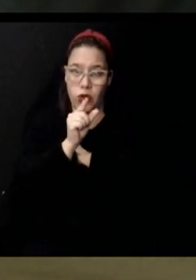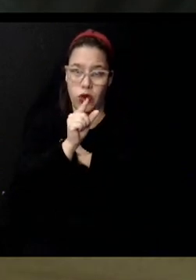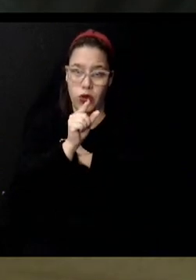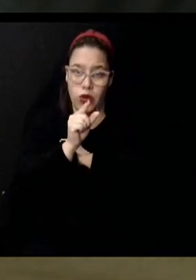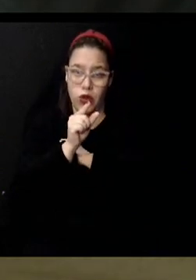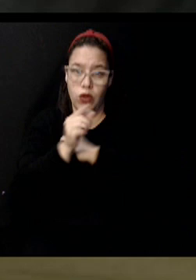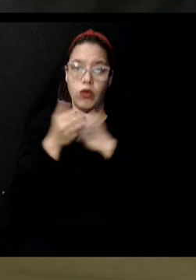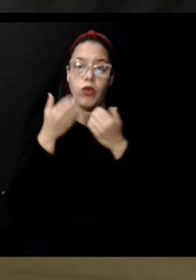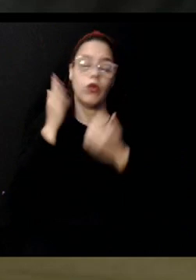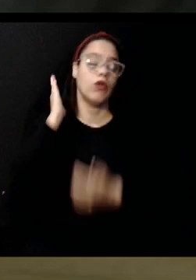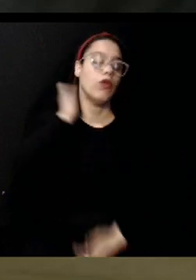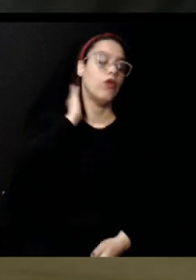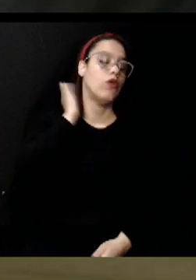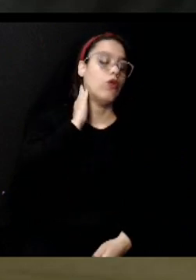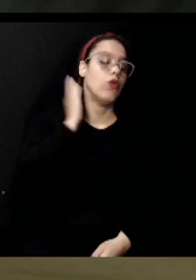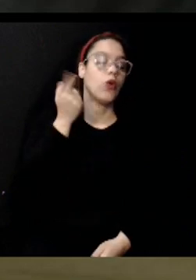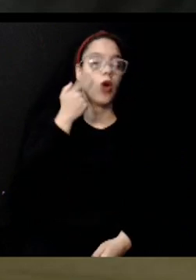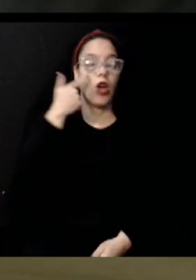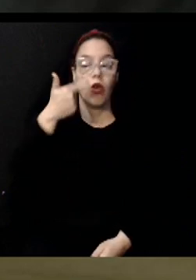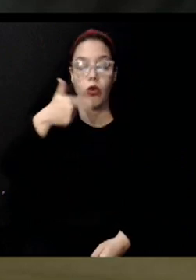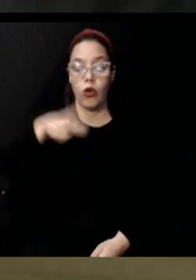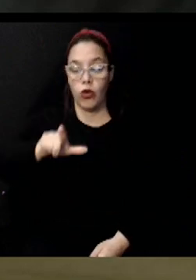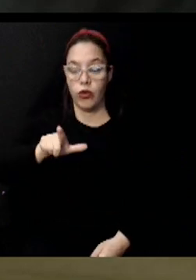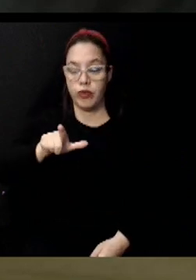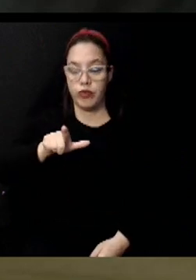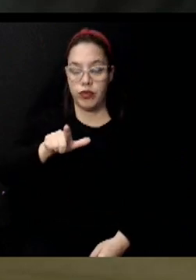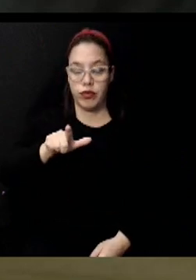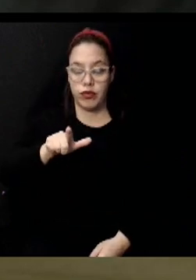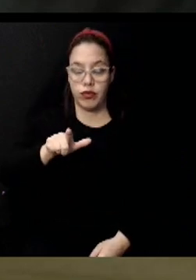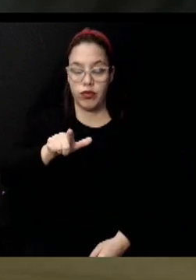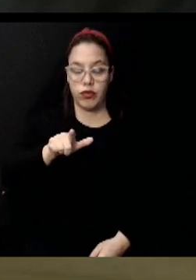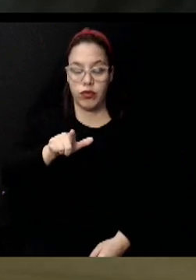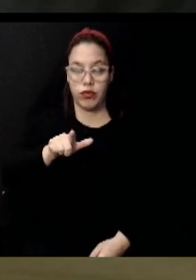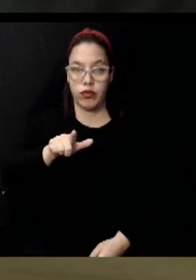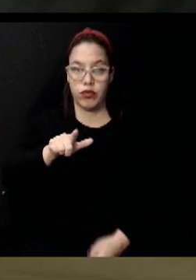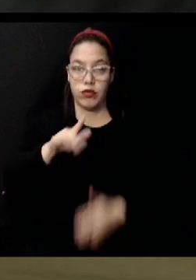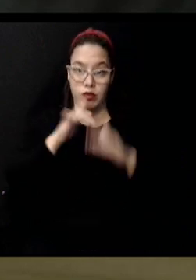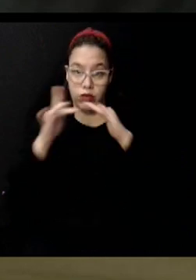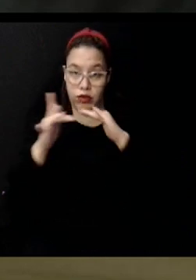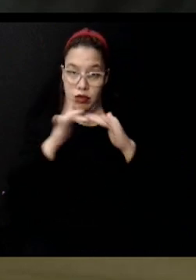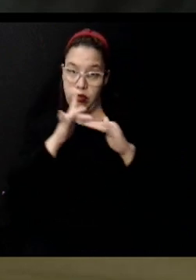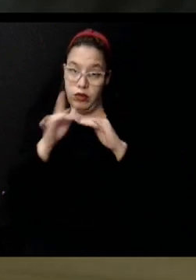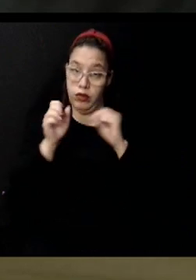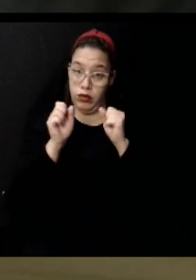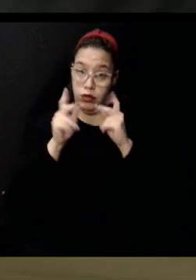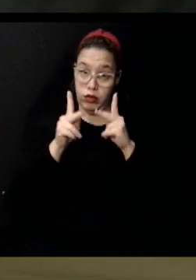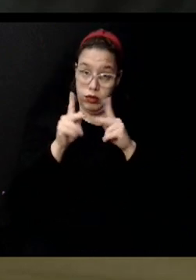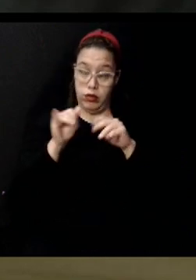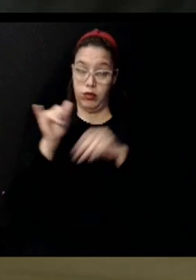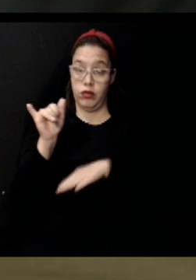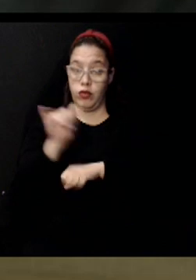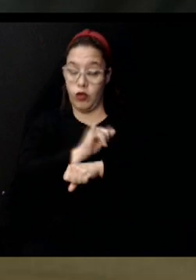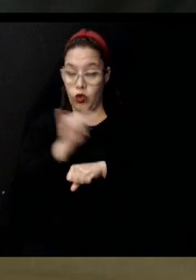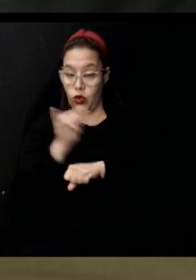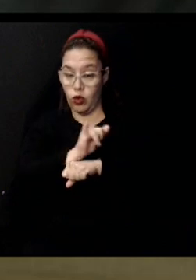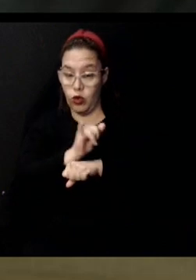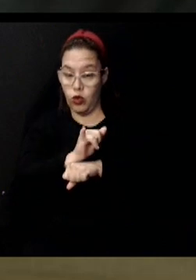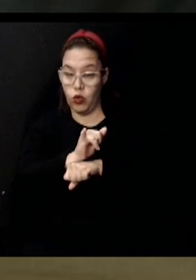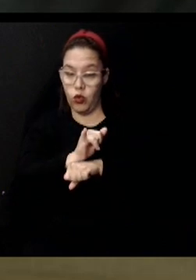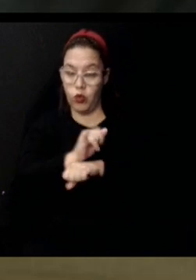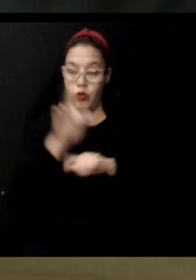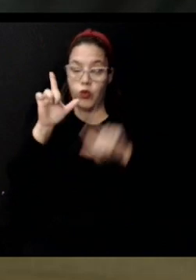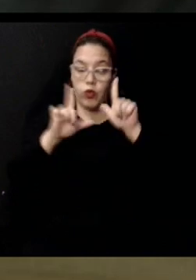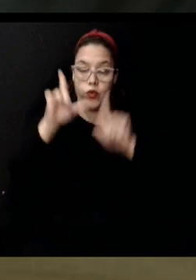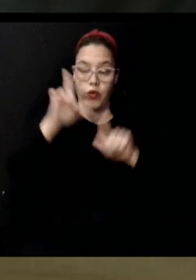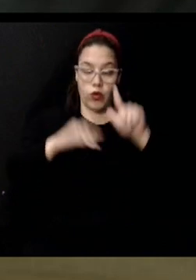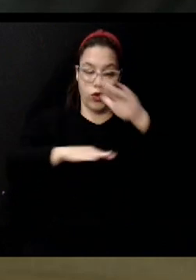quer rever esse nosso bate-papo, é só você acessar as nossas redes sociais, tá? É o YouTube da TV Câmara Campinas. E antes